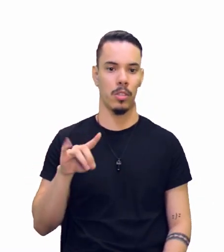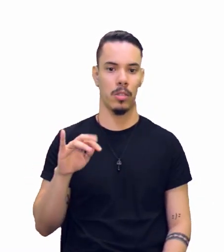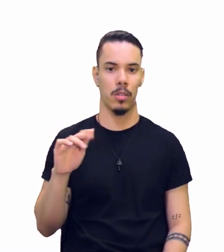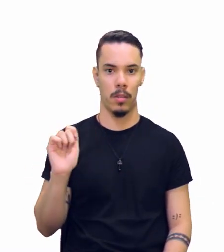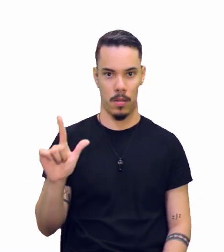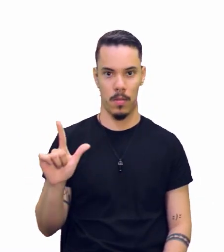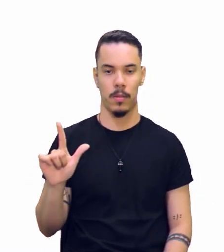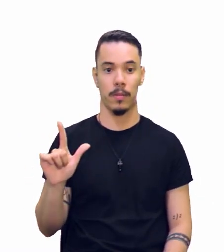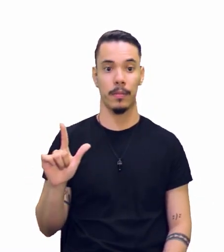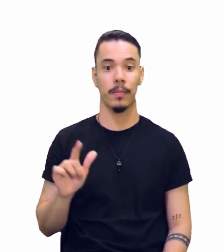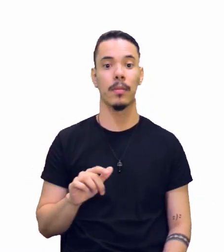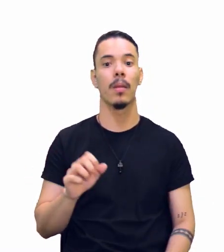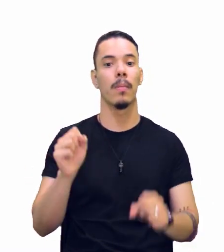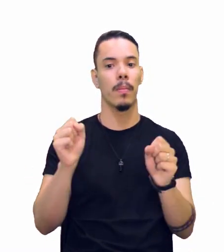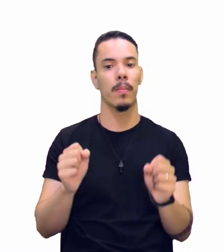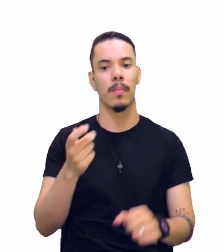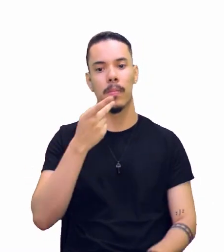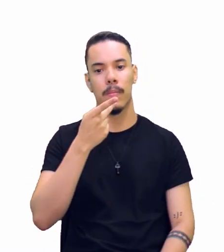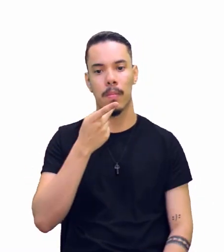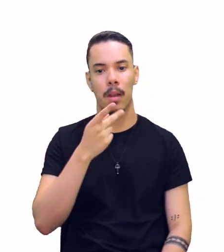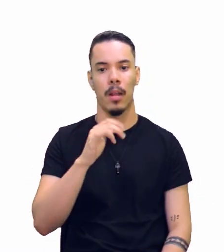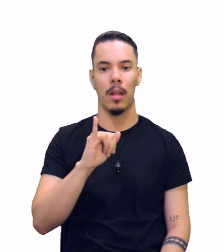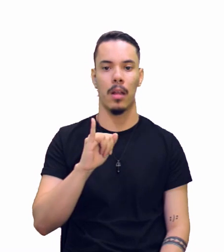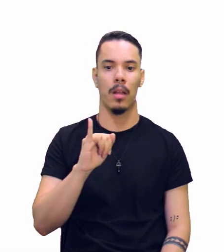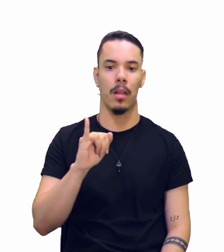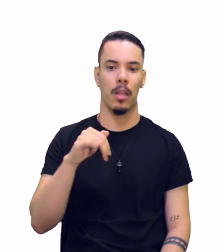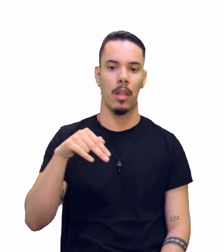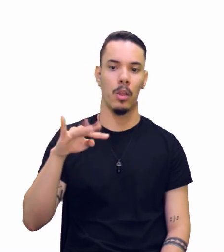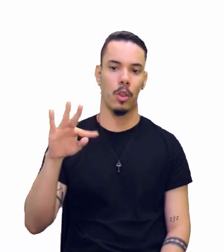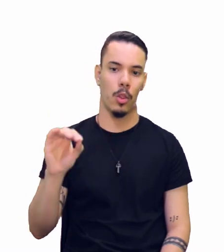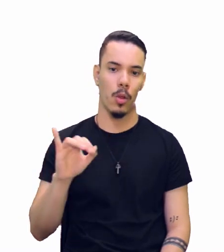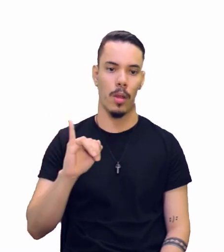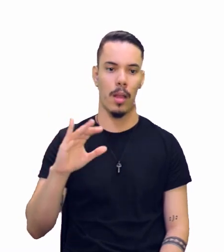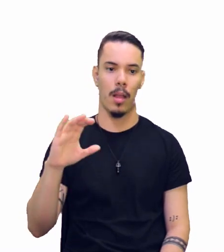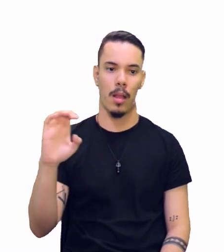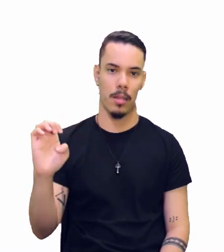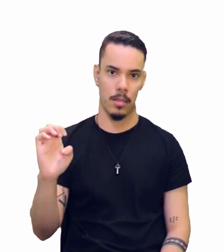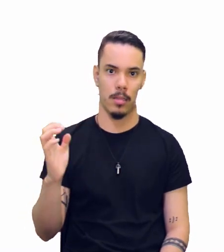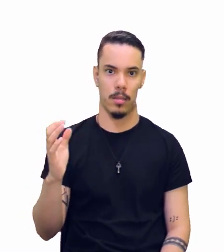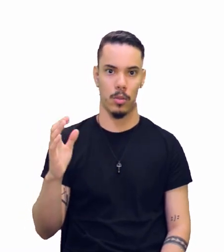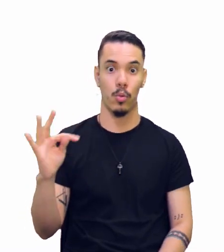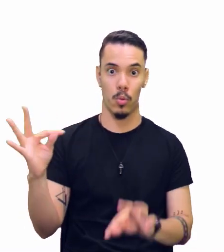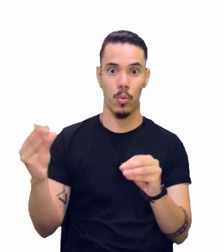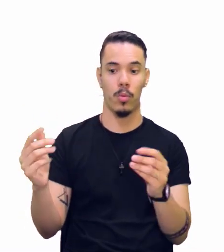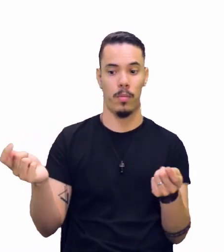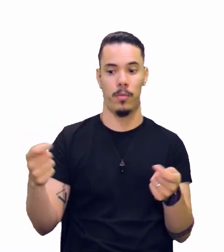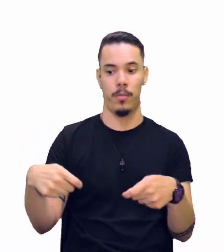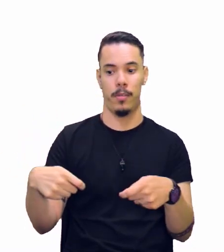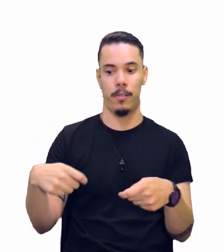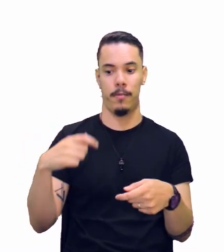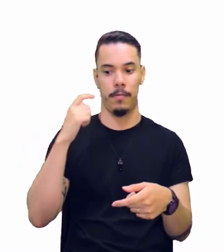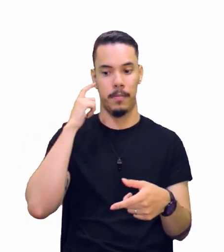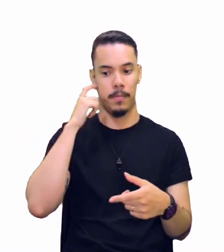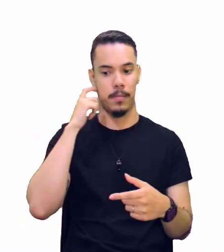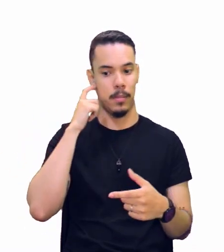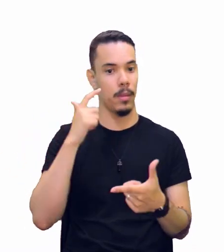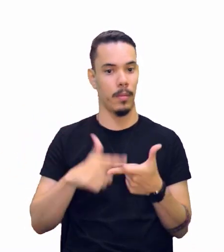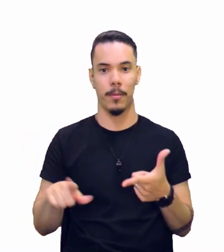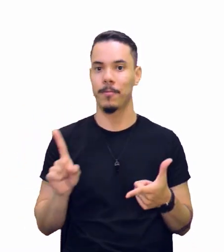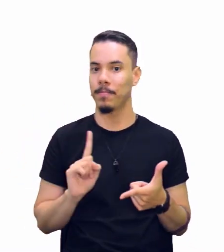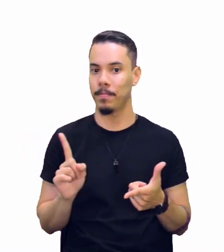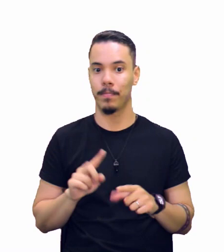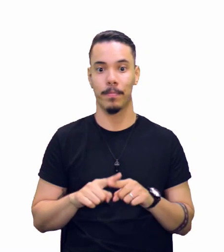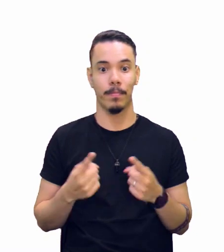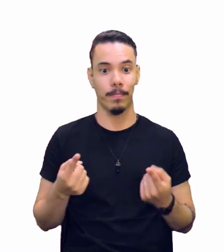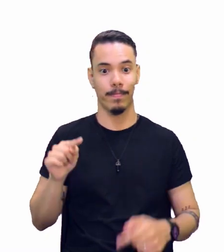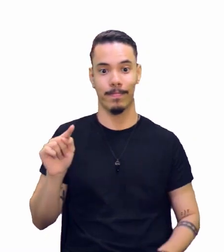também falar it turns into ice if you freeze water. Também não tem problema, só que nesse caso não